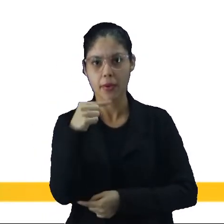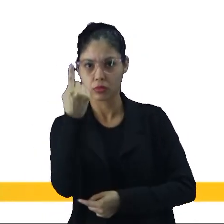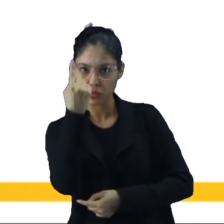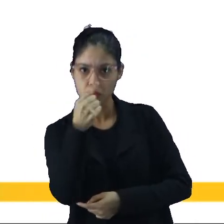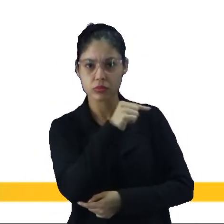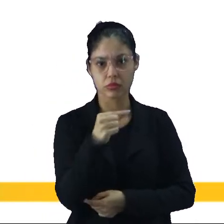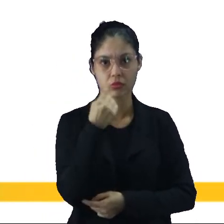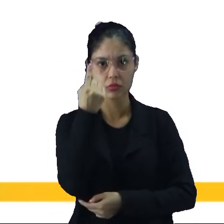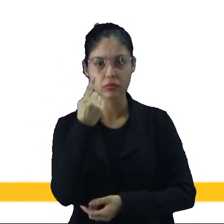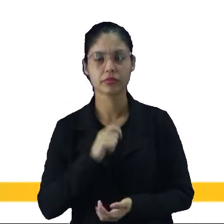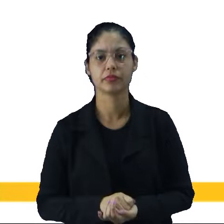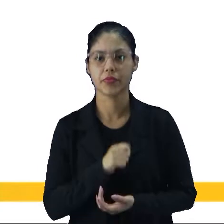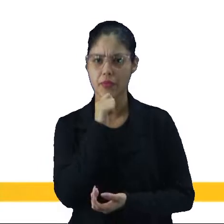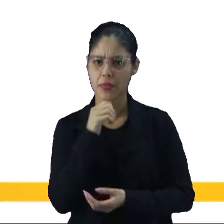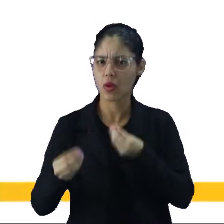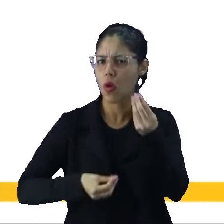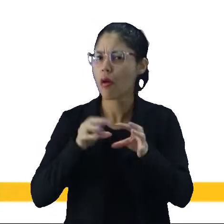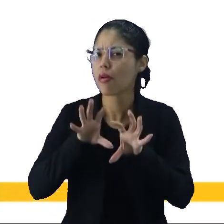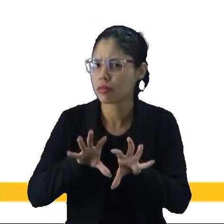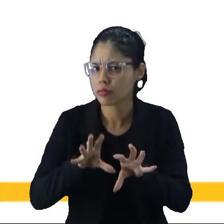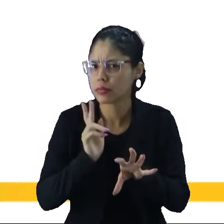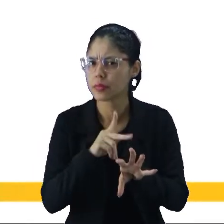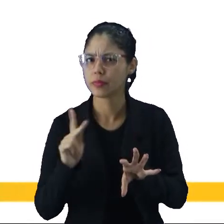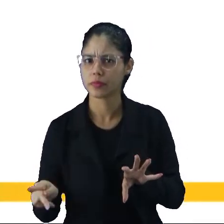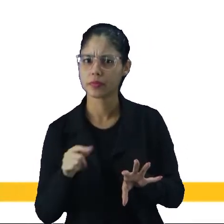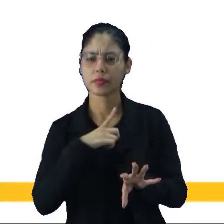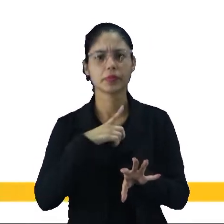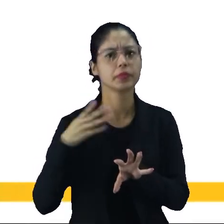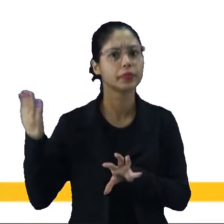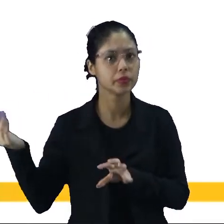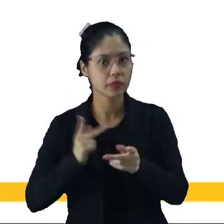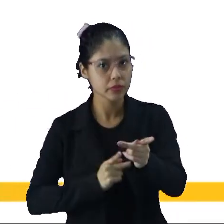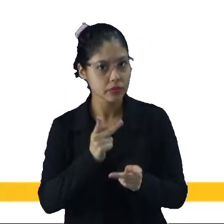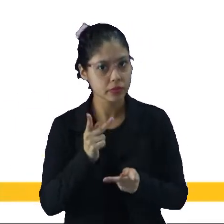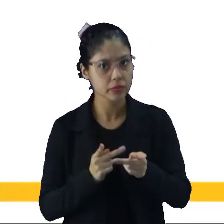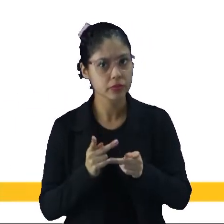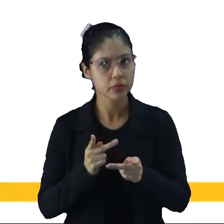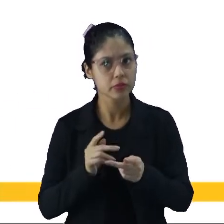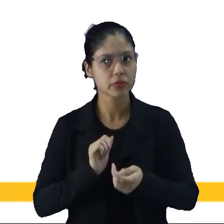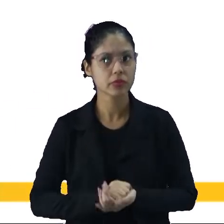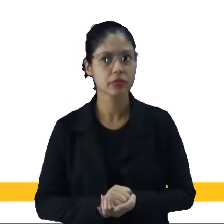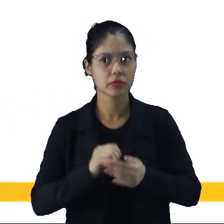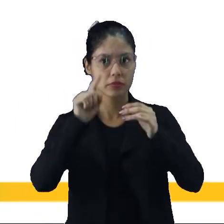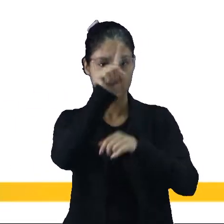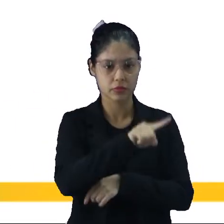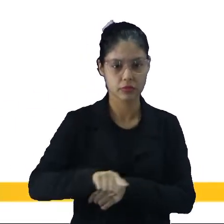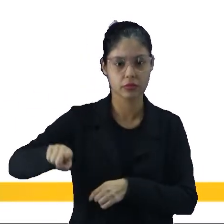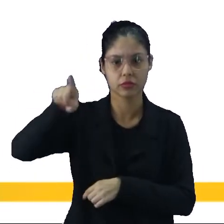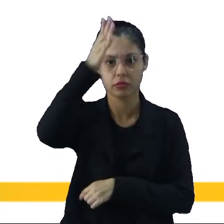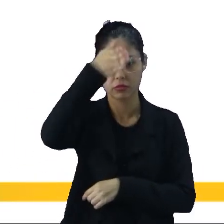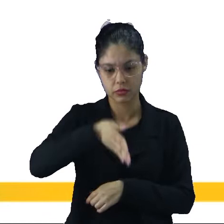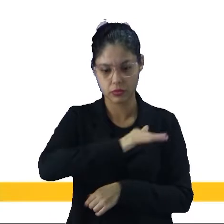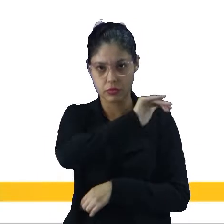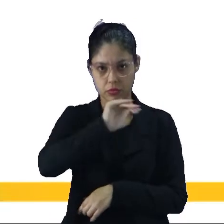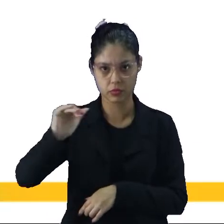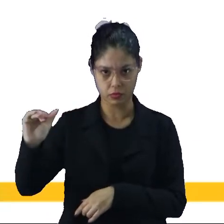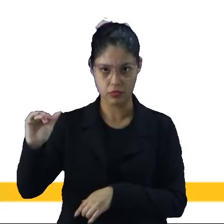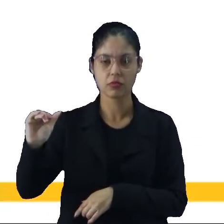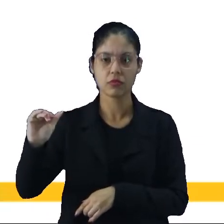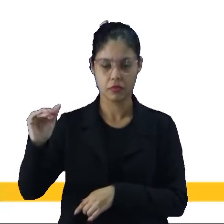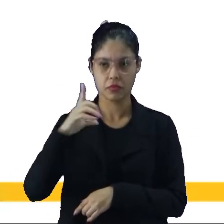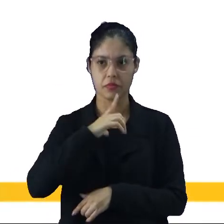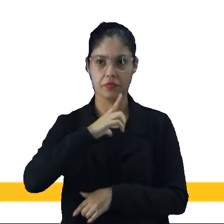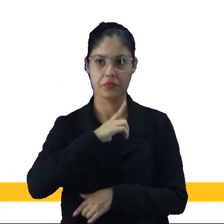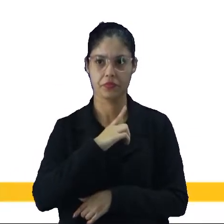1. Como assim, professor? A gente tem aqui, ó, o plano cartesiano e o eixo trigonométrico com o ciclo.